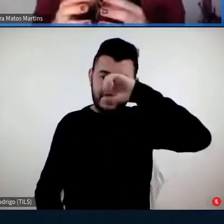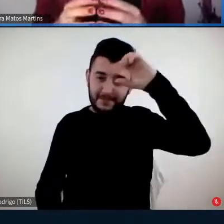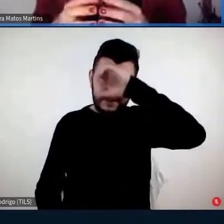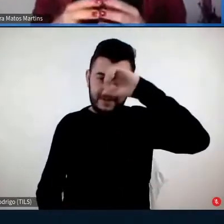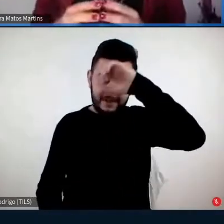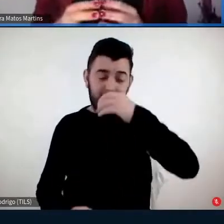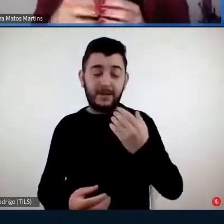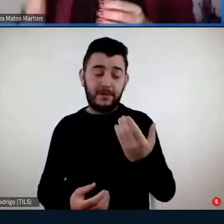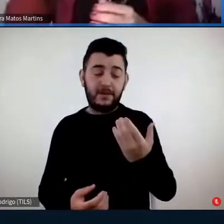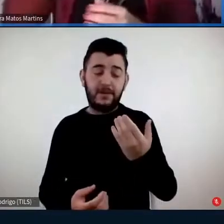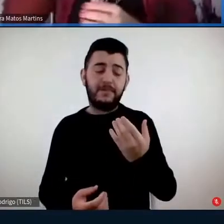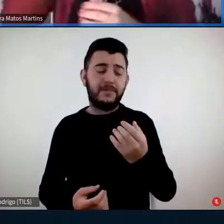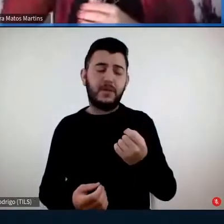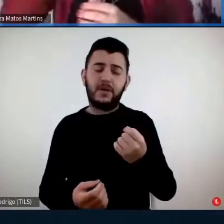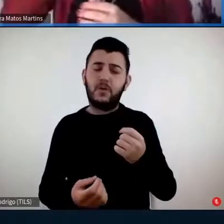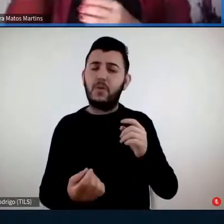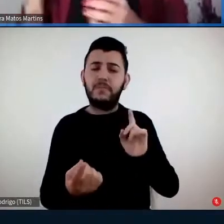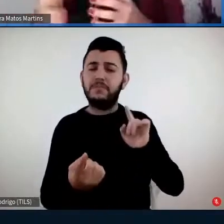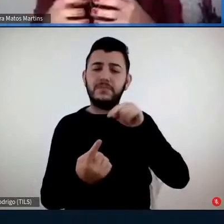eles. Então, a teoria,